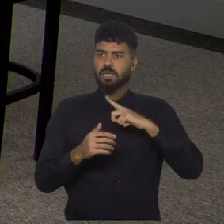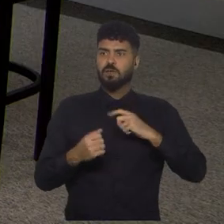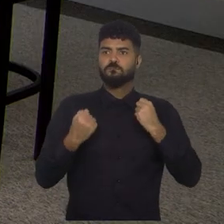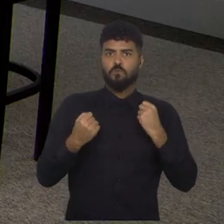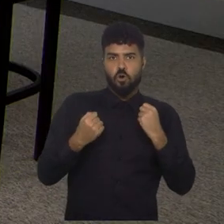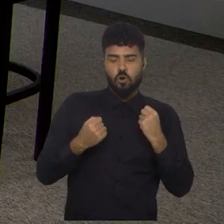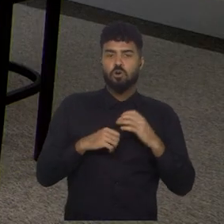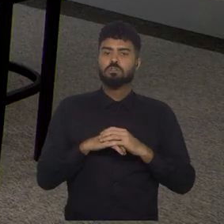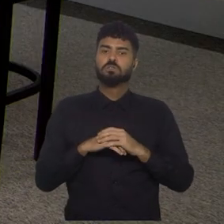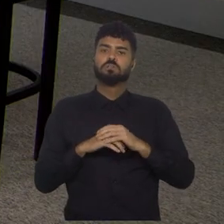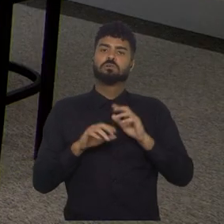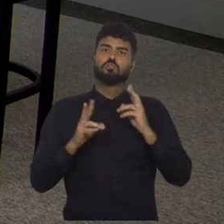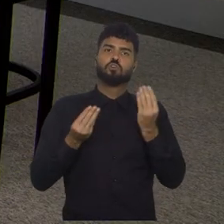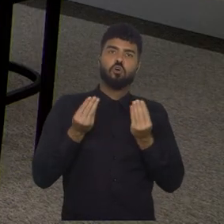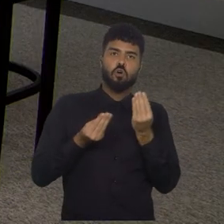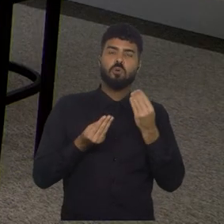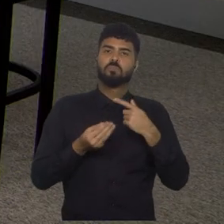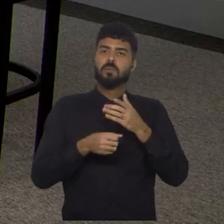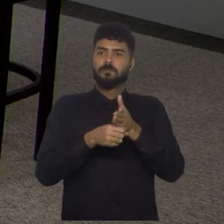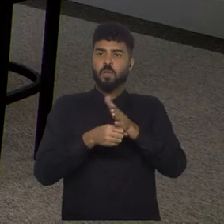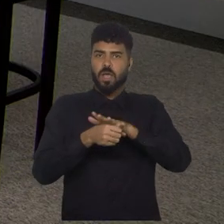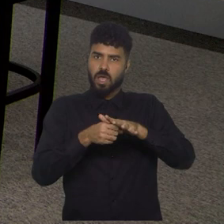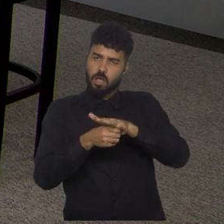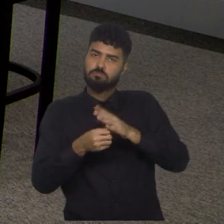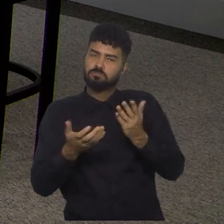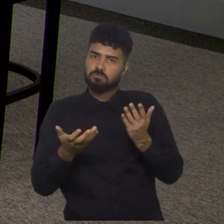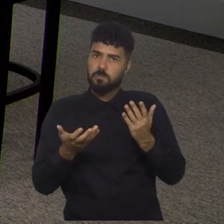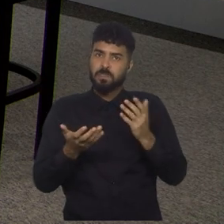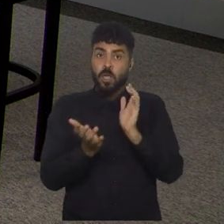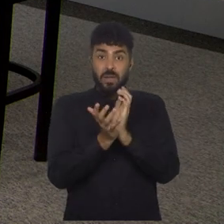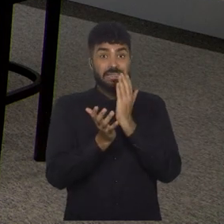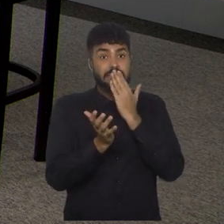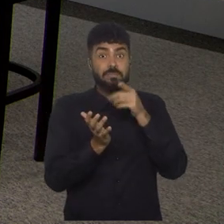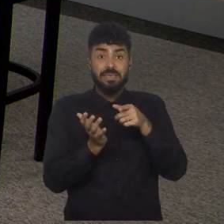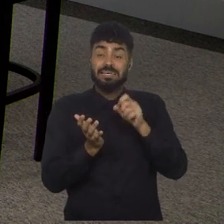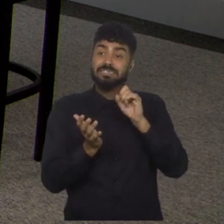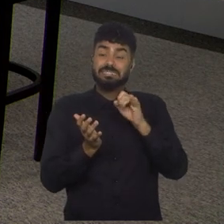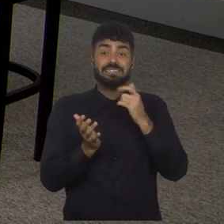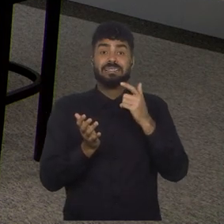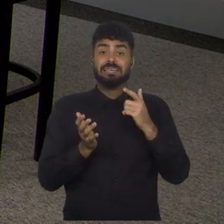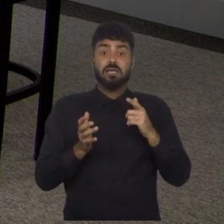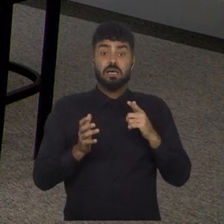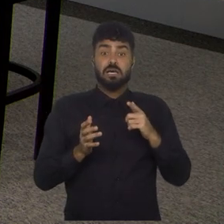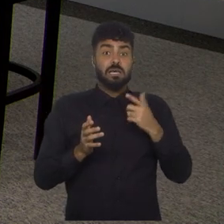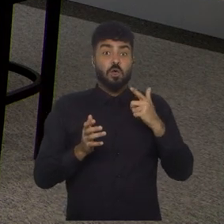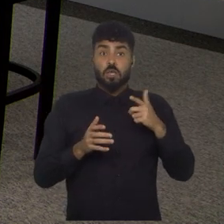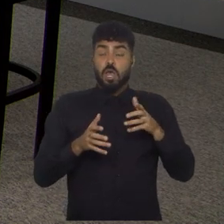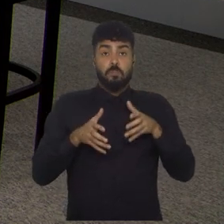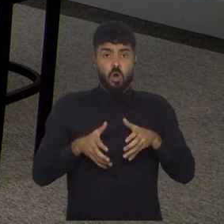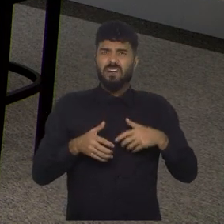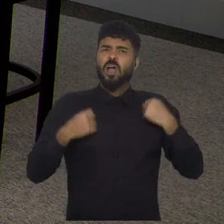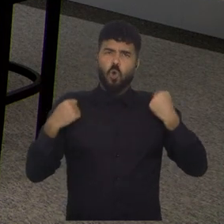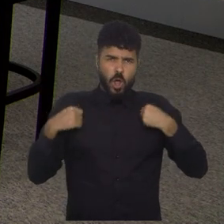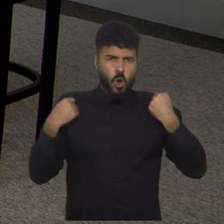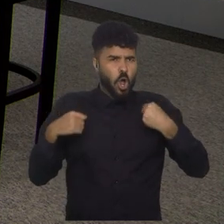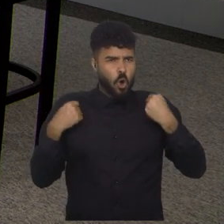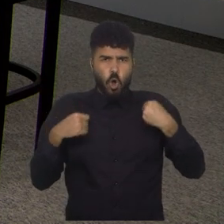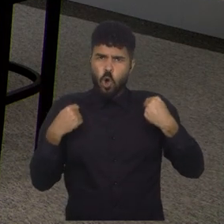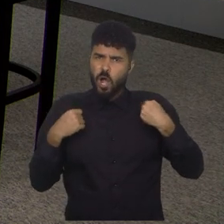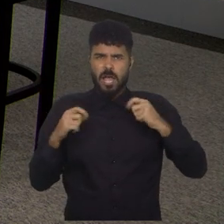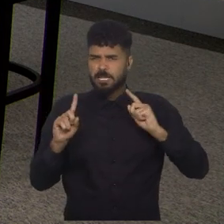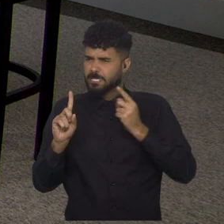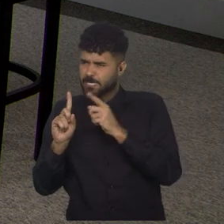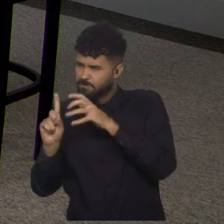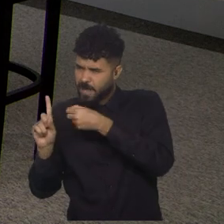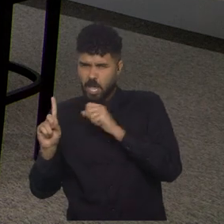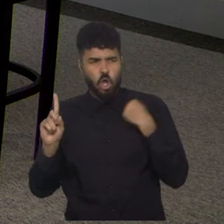absurda em termos de força física no meio campo. Então, é uma equipe que sem a bola vai ficar comendo grama o tempo inteiro, para tentar recuperar e